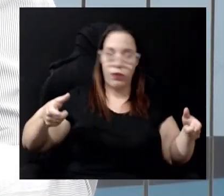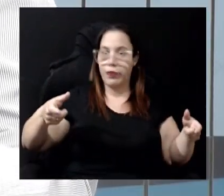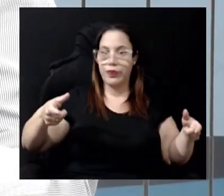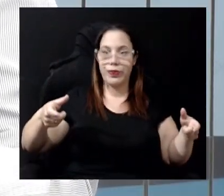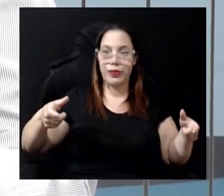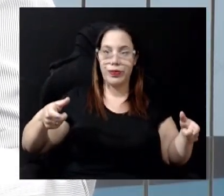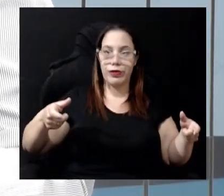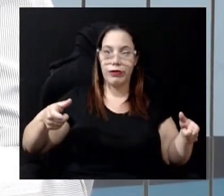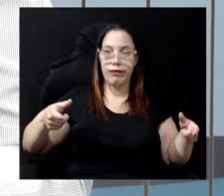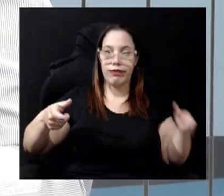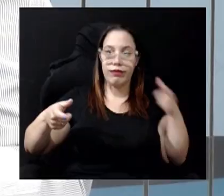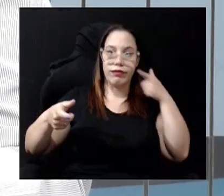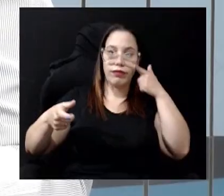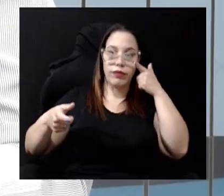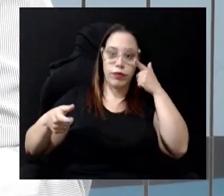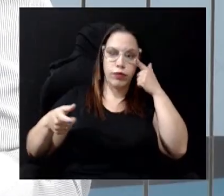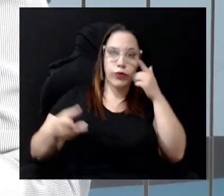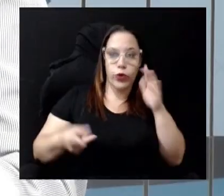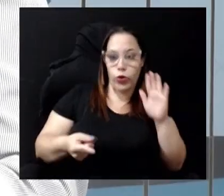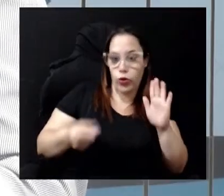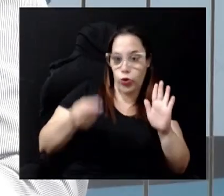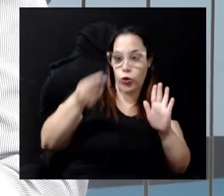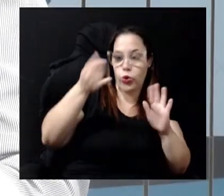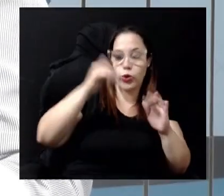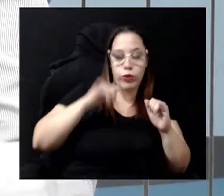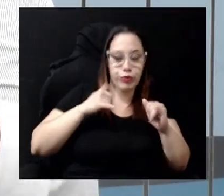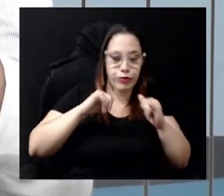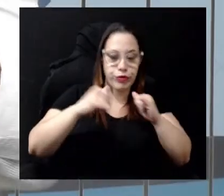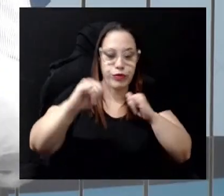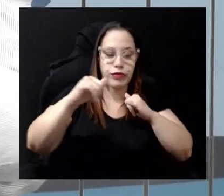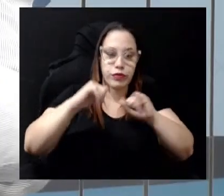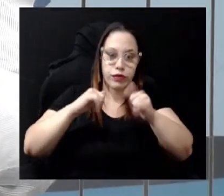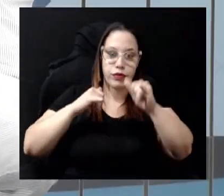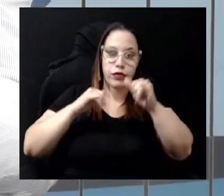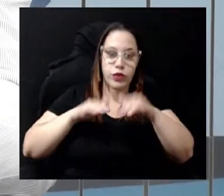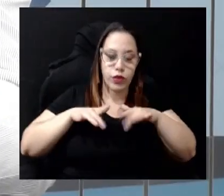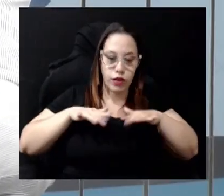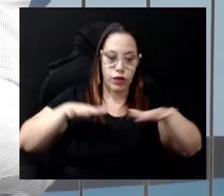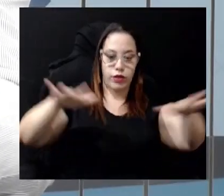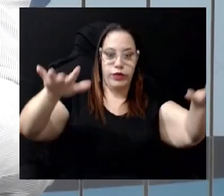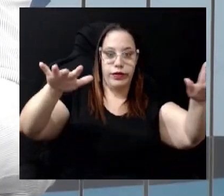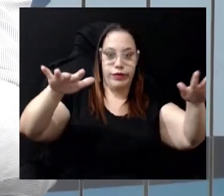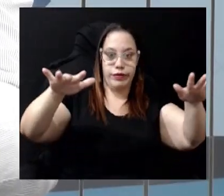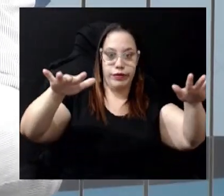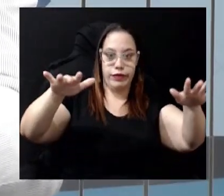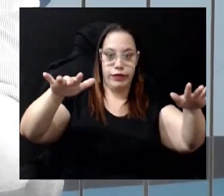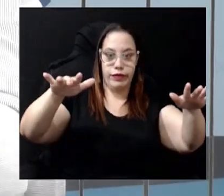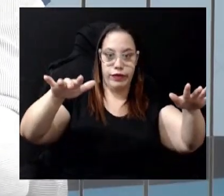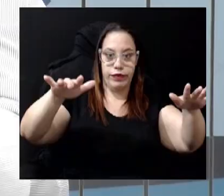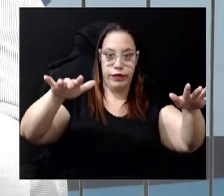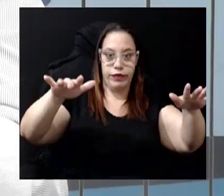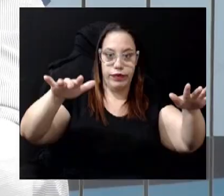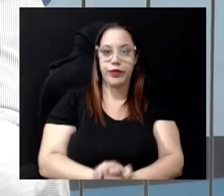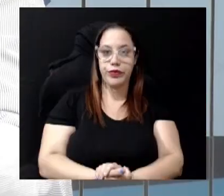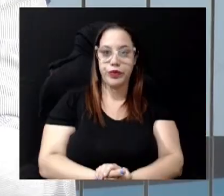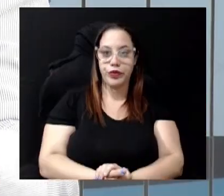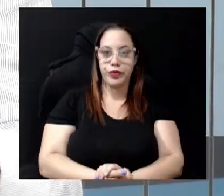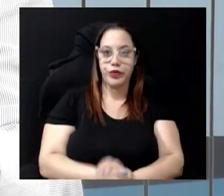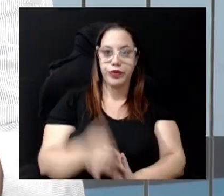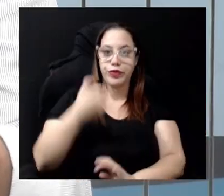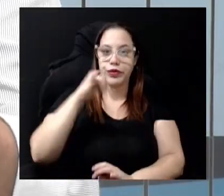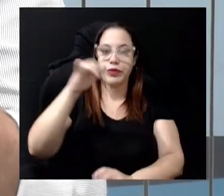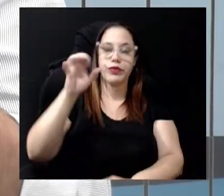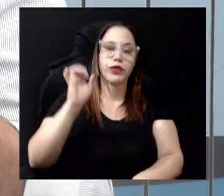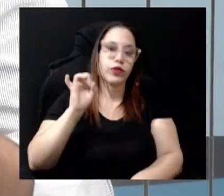e aumenta os custos de geração e os custos de transmissão. Isso depois vai para a sua conta de energia elétrica, não só ao longo desse